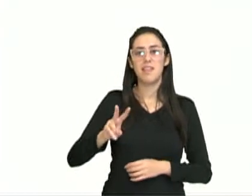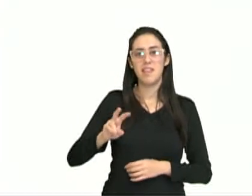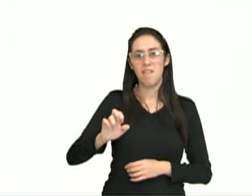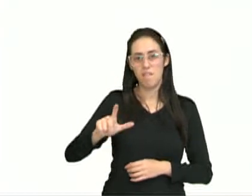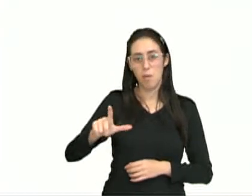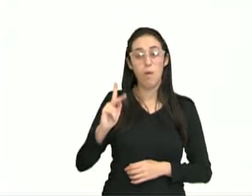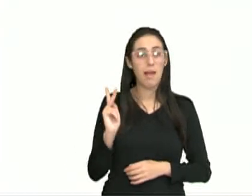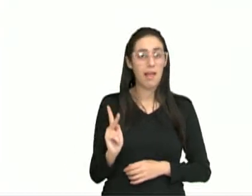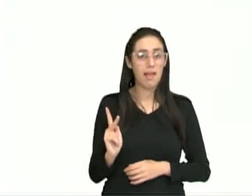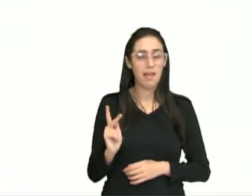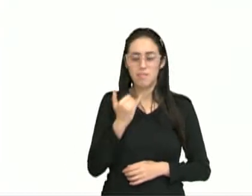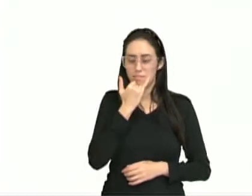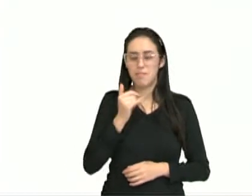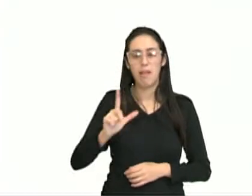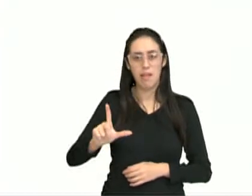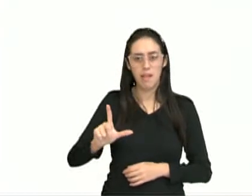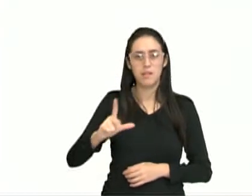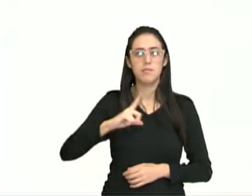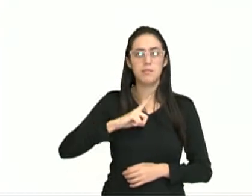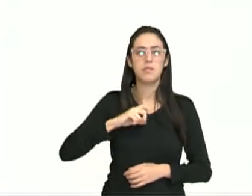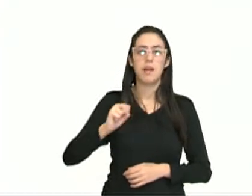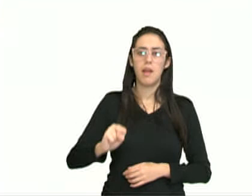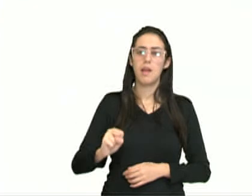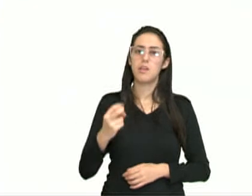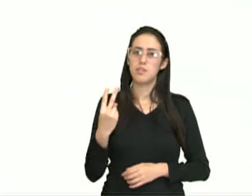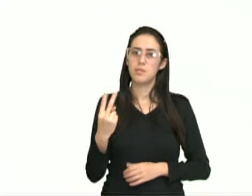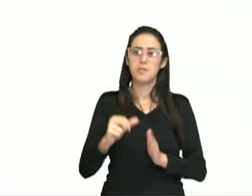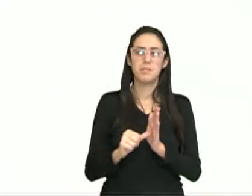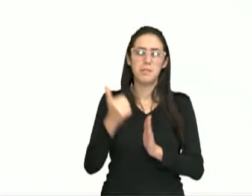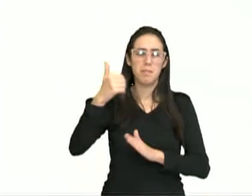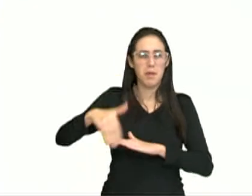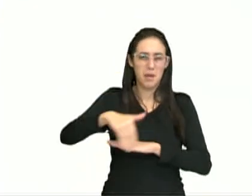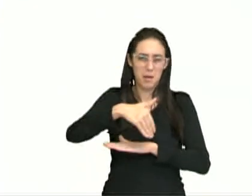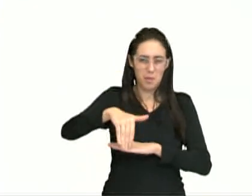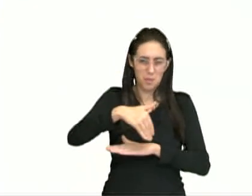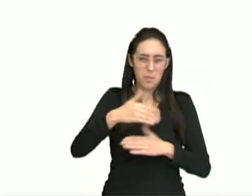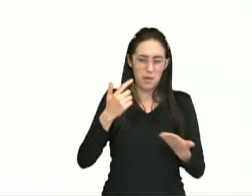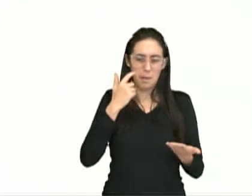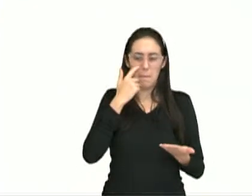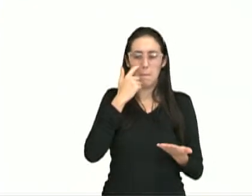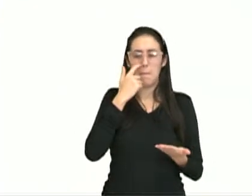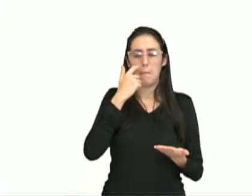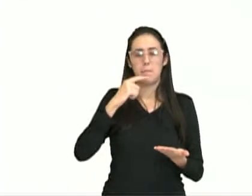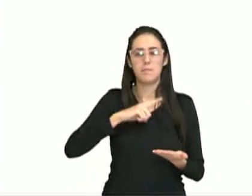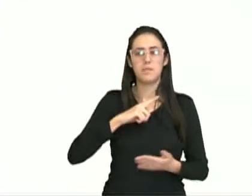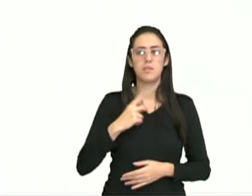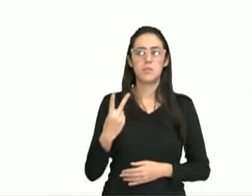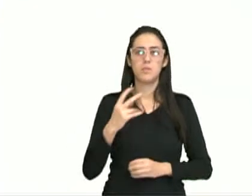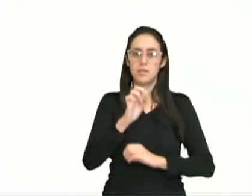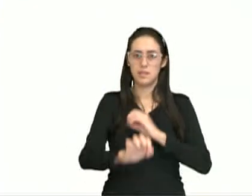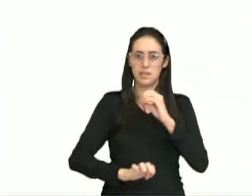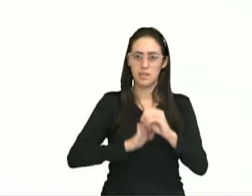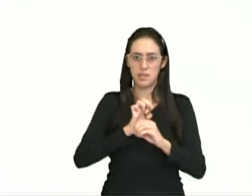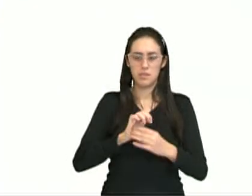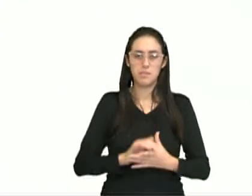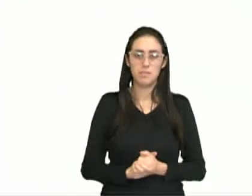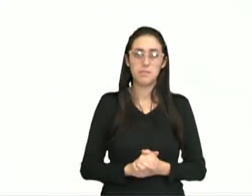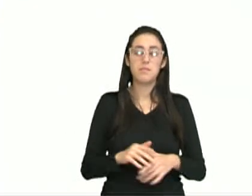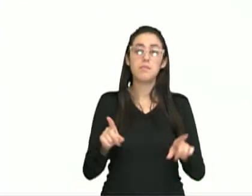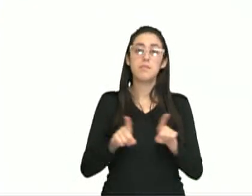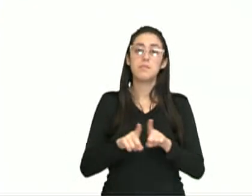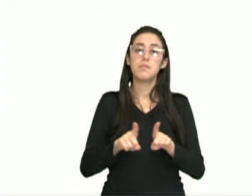energia 2, e tem o S2, a primeira ruazinha lá, o primeiro subnível, com os seus 2 elétrons. Aí a gente